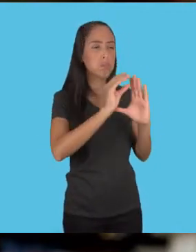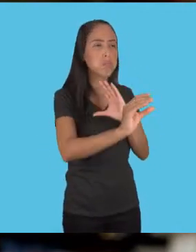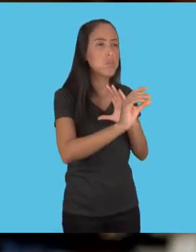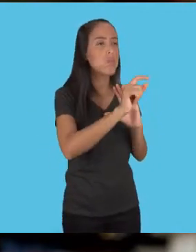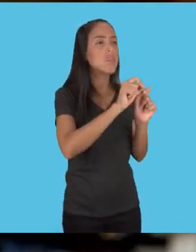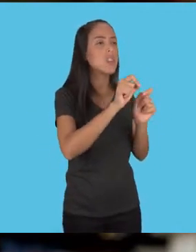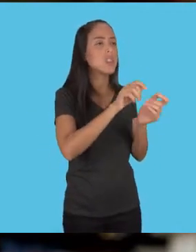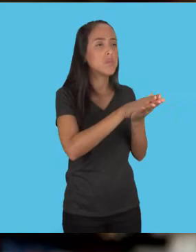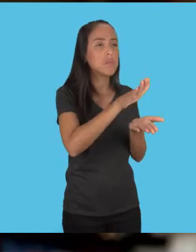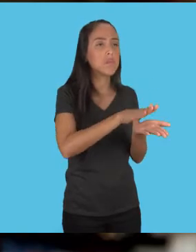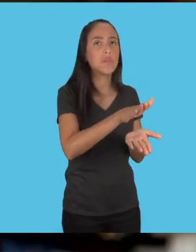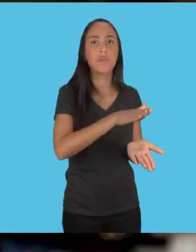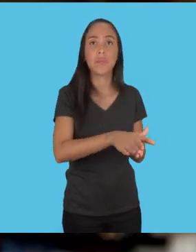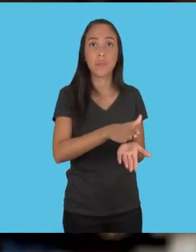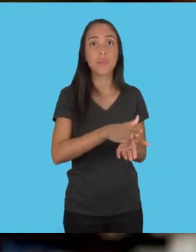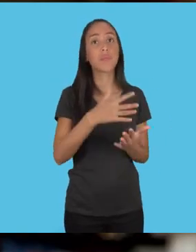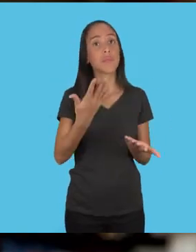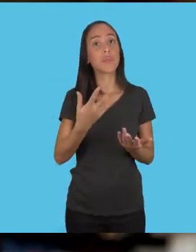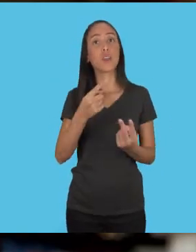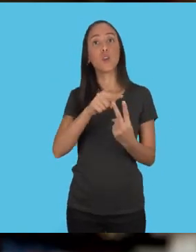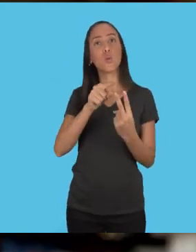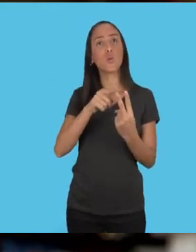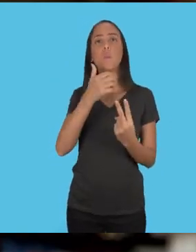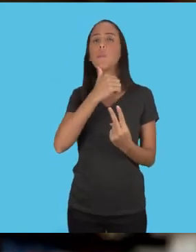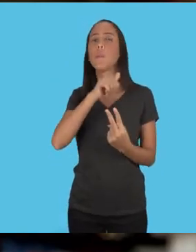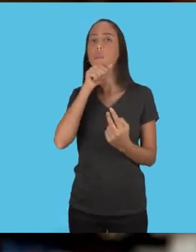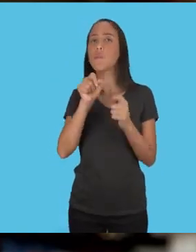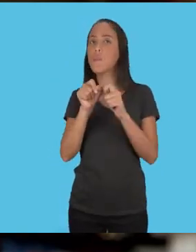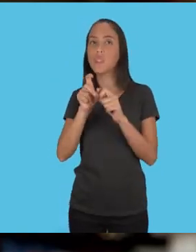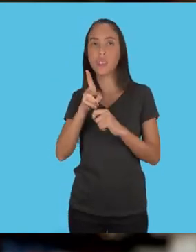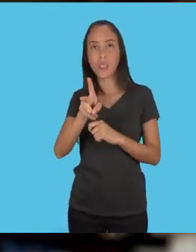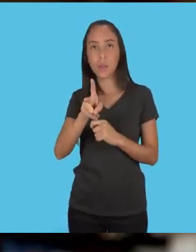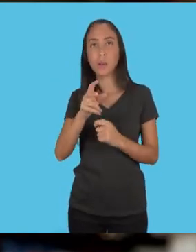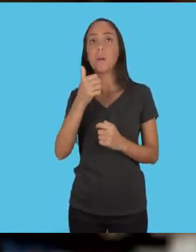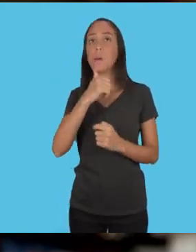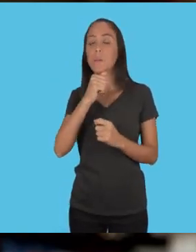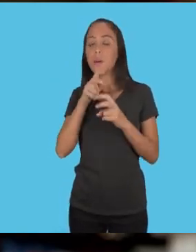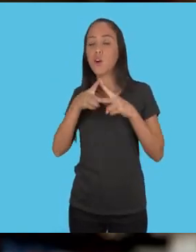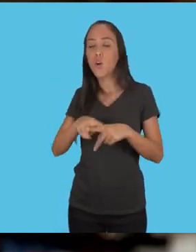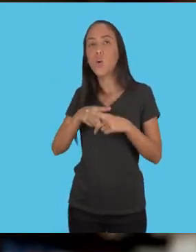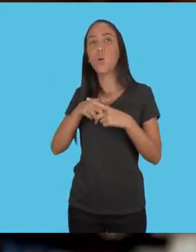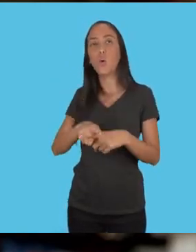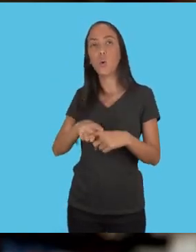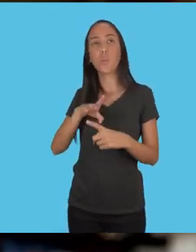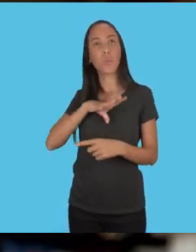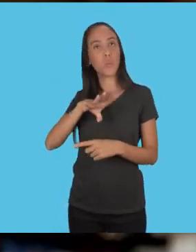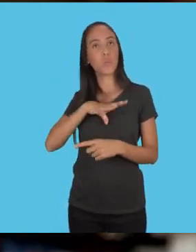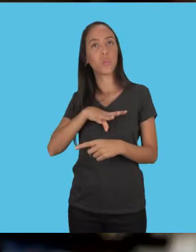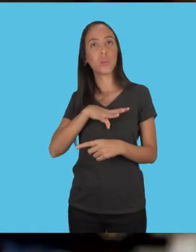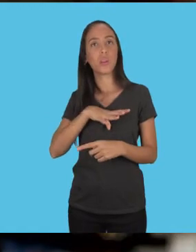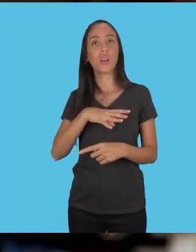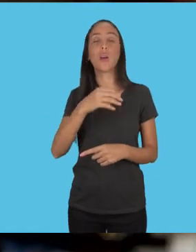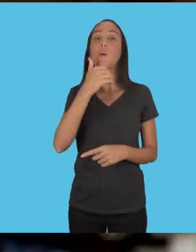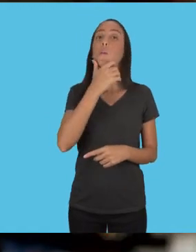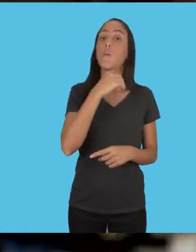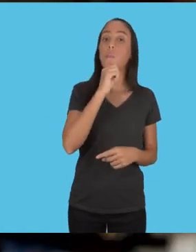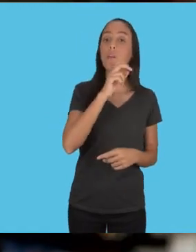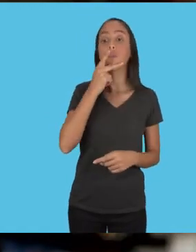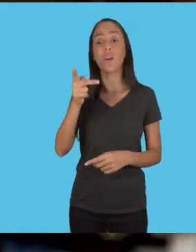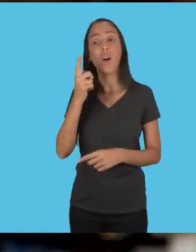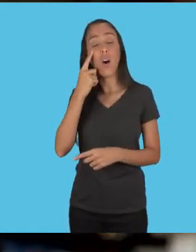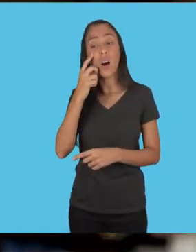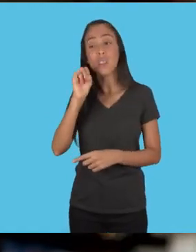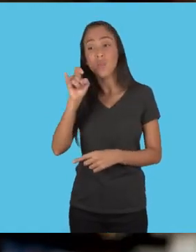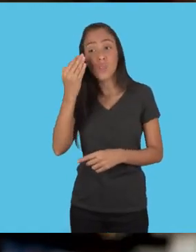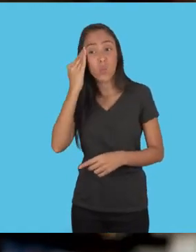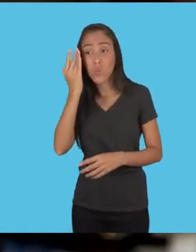edição. E aí tinha duas coisas que minha mãe fazia. Além de corrigir o português, ele dizia: Dora, se você não entender, eu